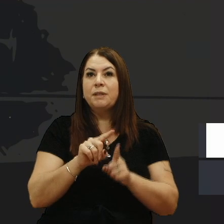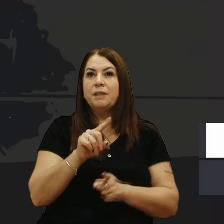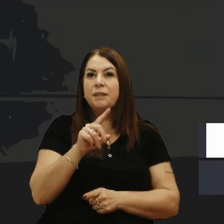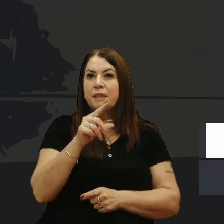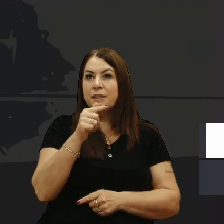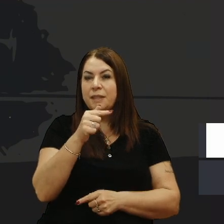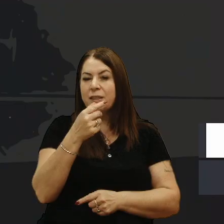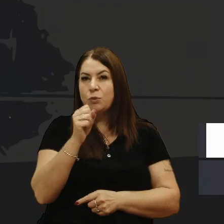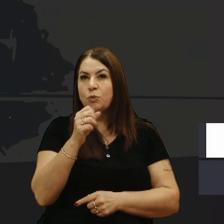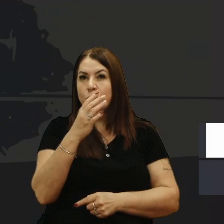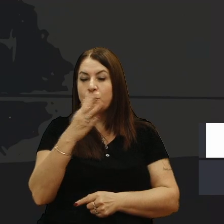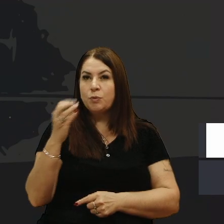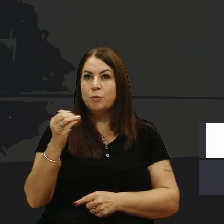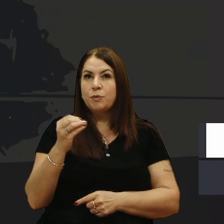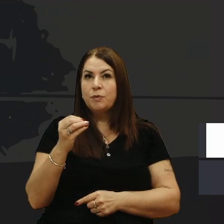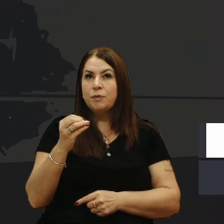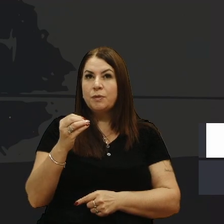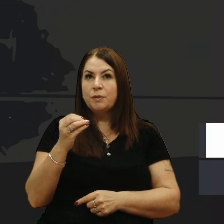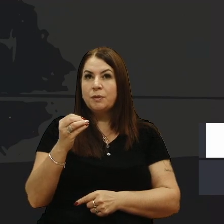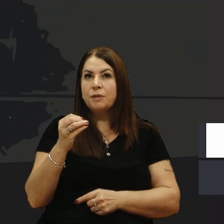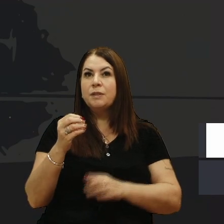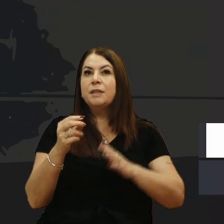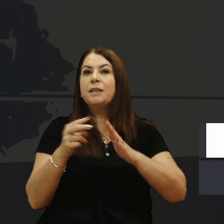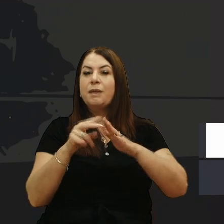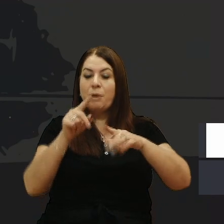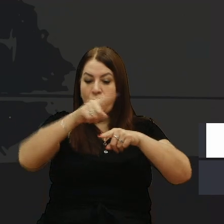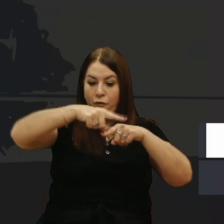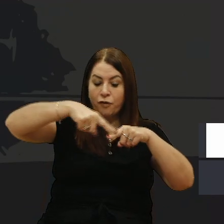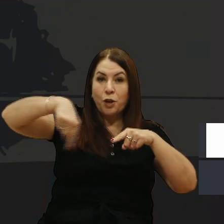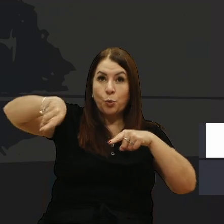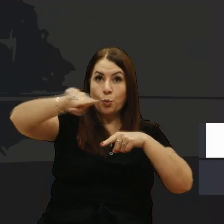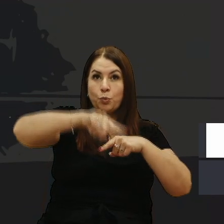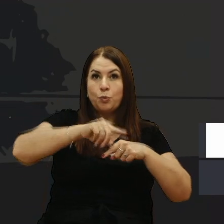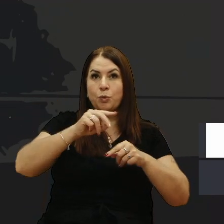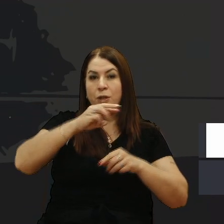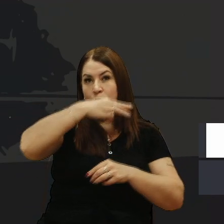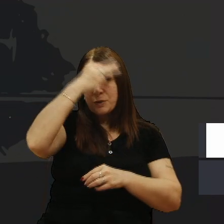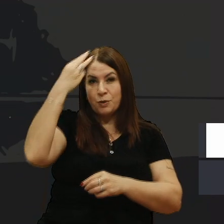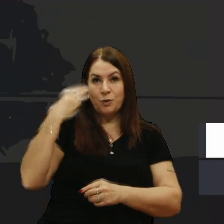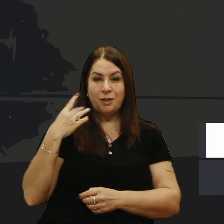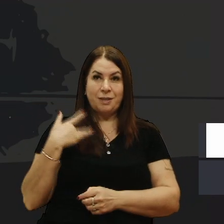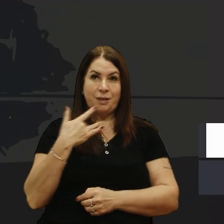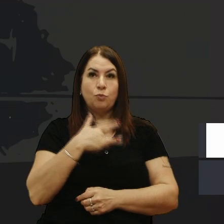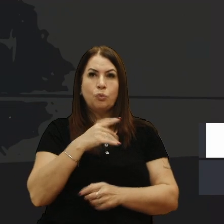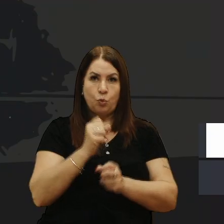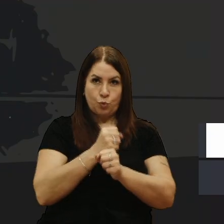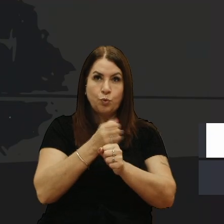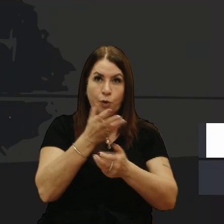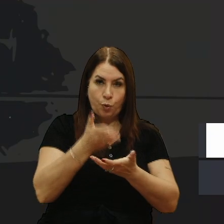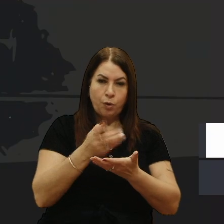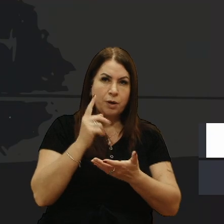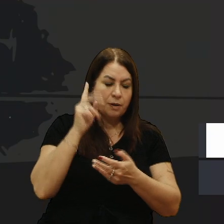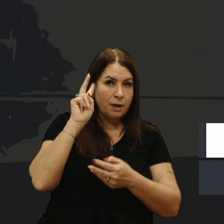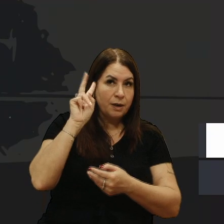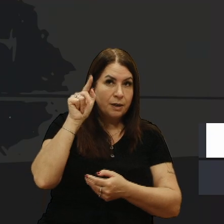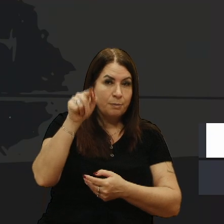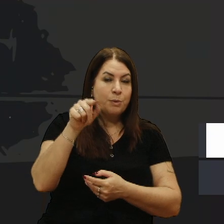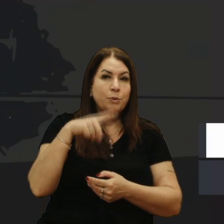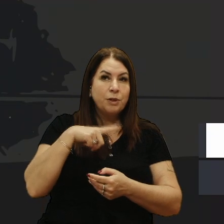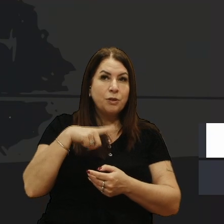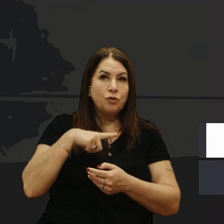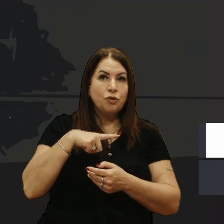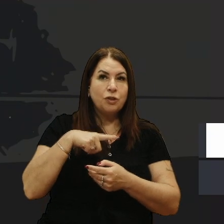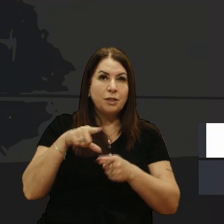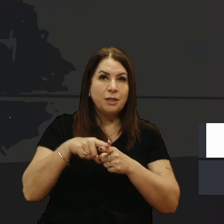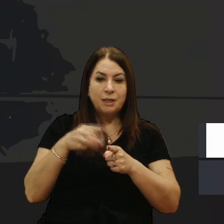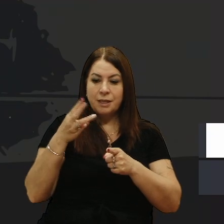que é também chamado ali o viaduto do Nossa Senhora da Saúde, ele está em construção nesse momento. Ali vocês se lembram que havia uma trincheira,